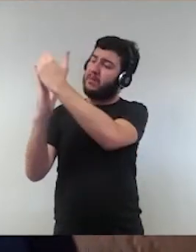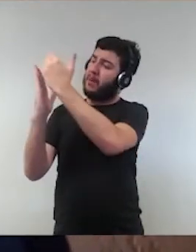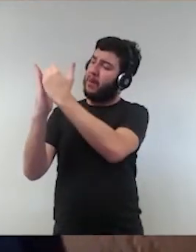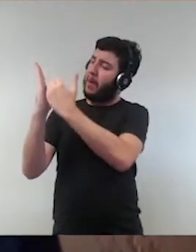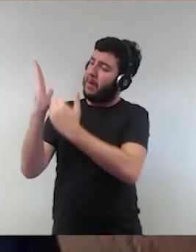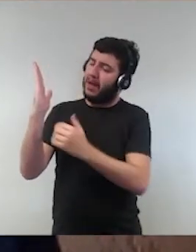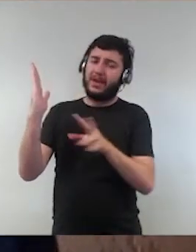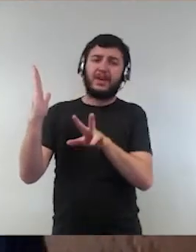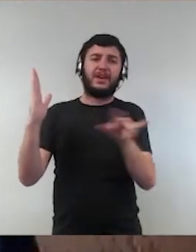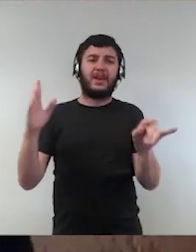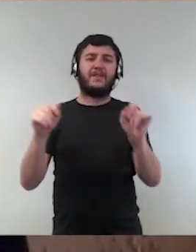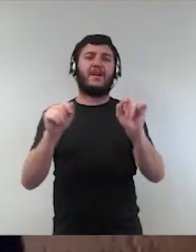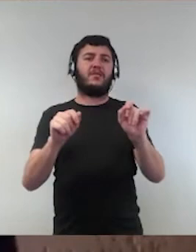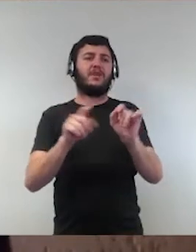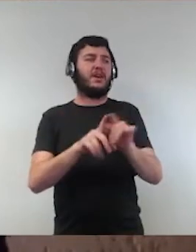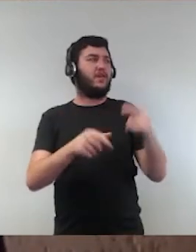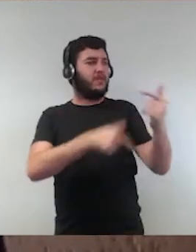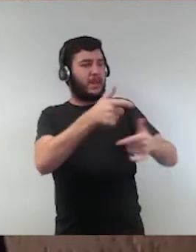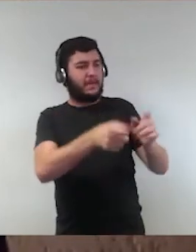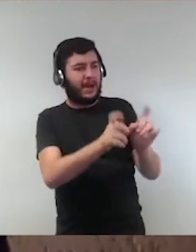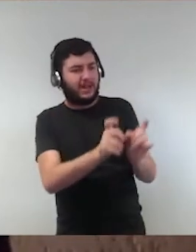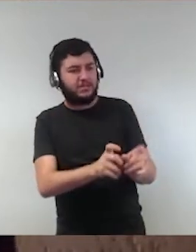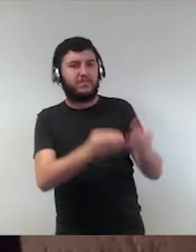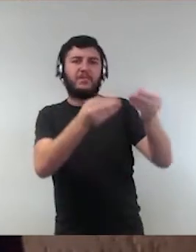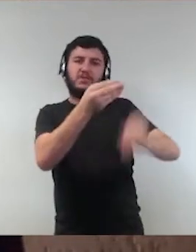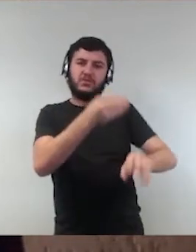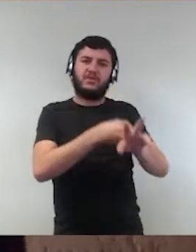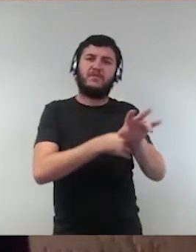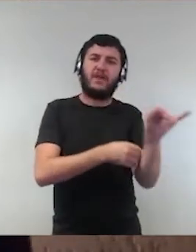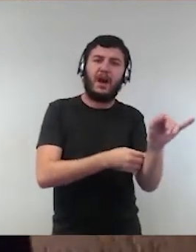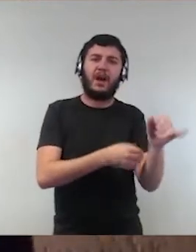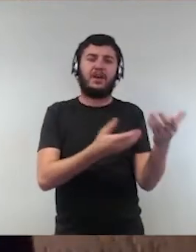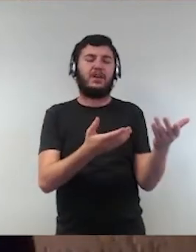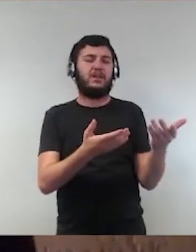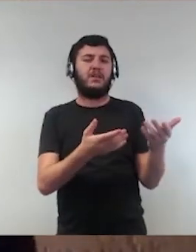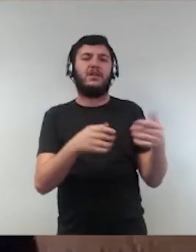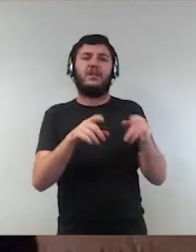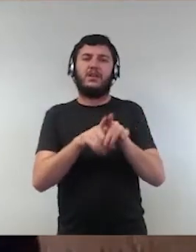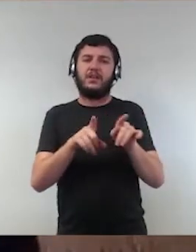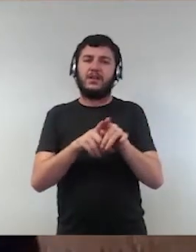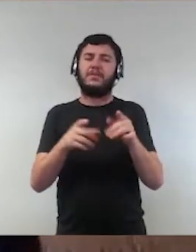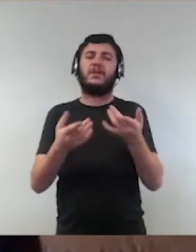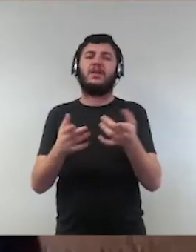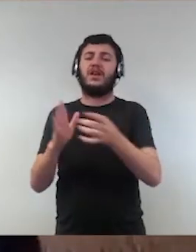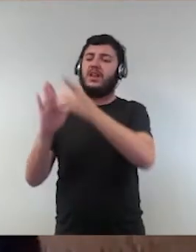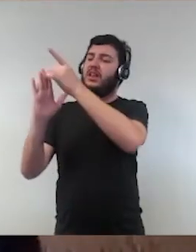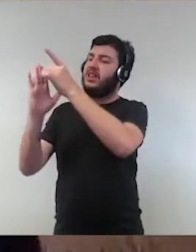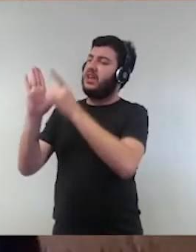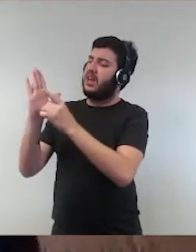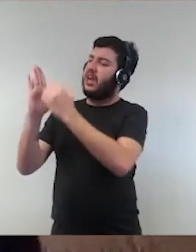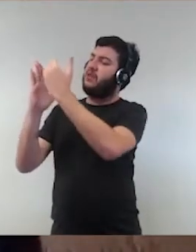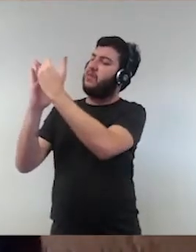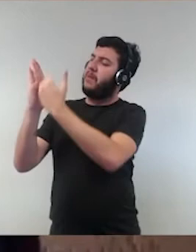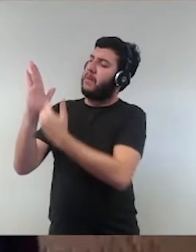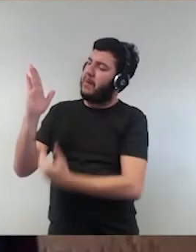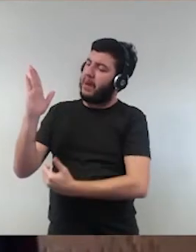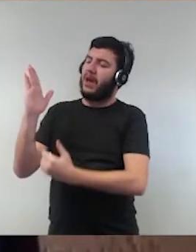perda de eficácia administrativa. Os conceitos, institutos do decreto são, em grande parte